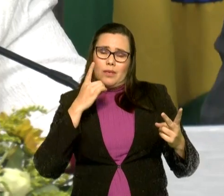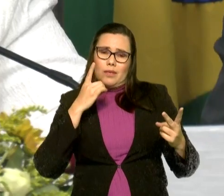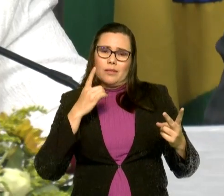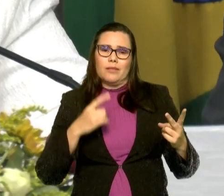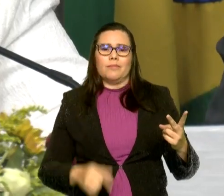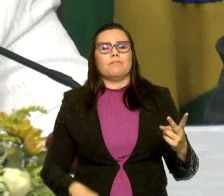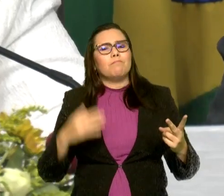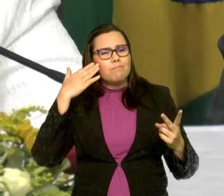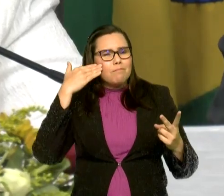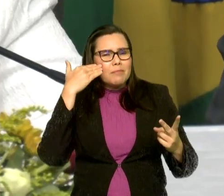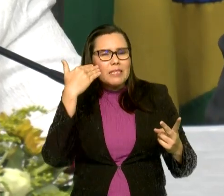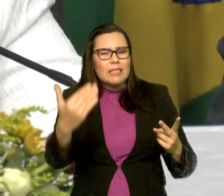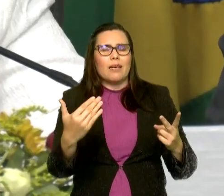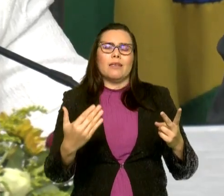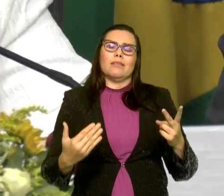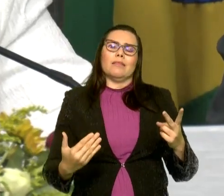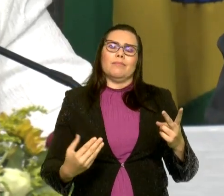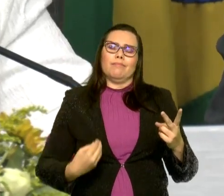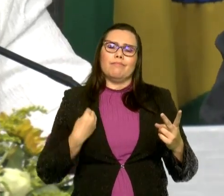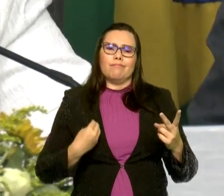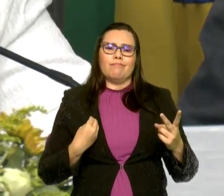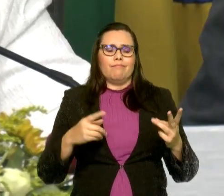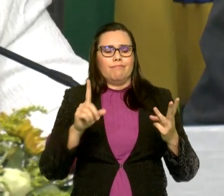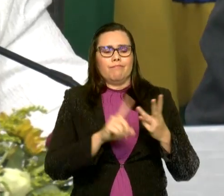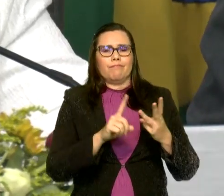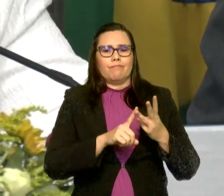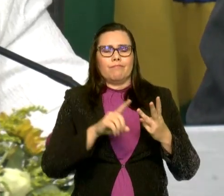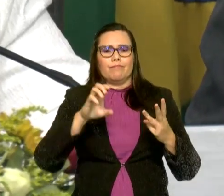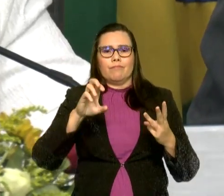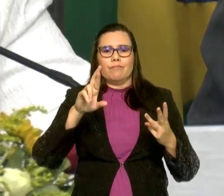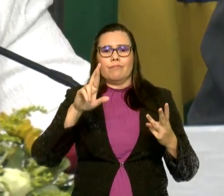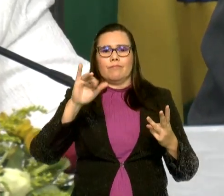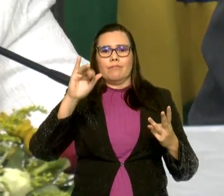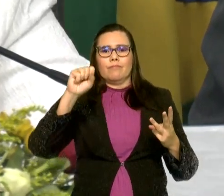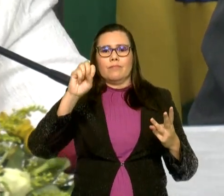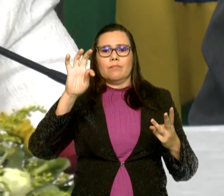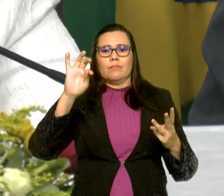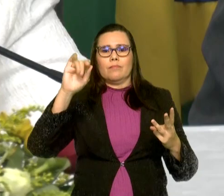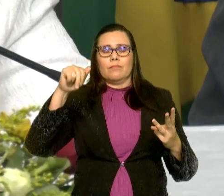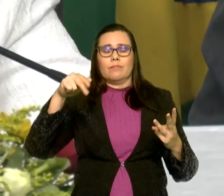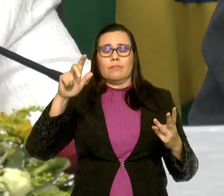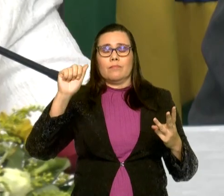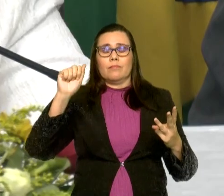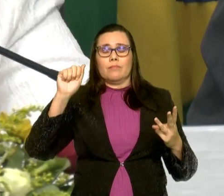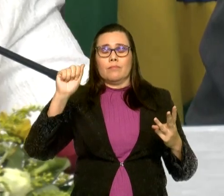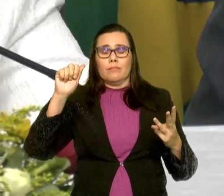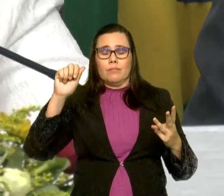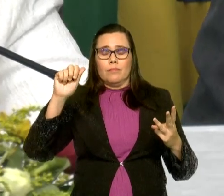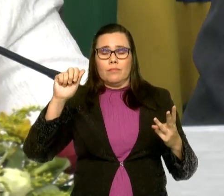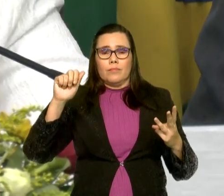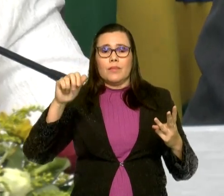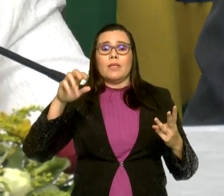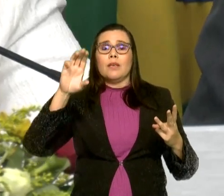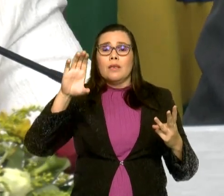pela presença. Senhora Cristiane, vereadora da cidade de Timon.